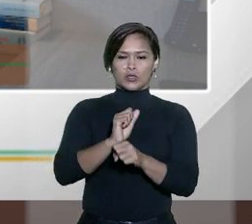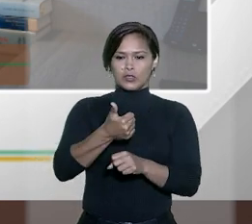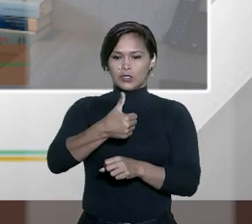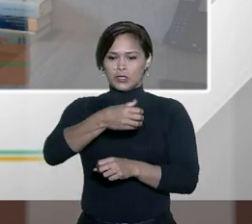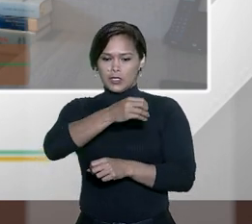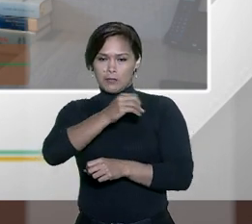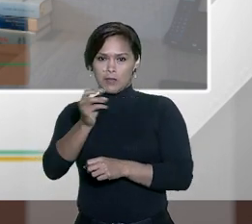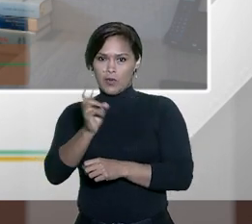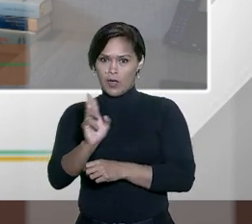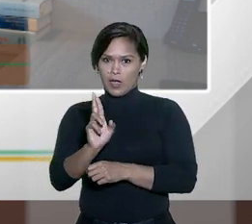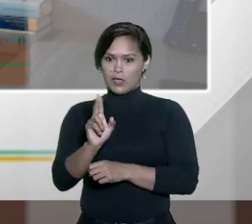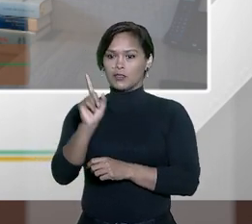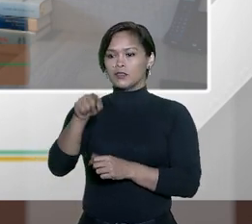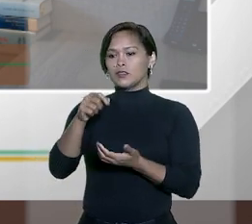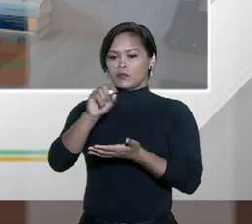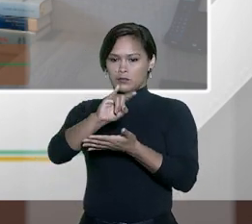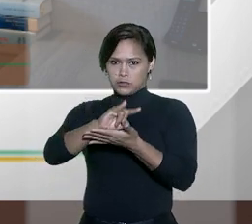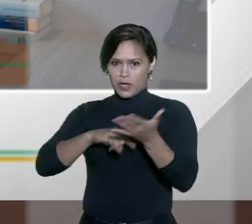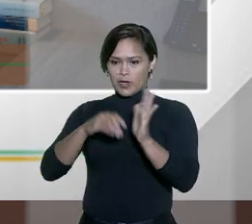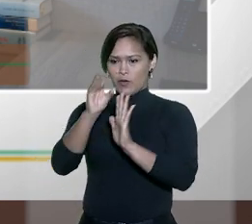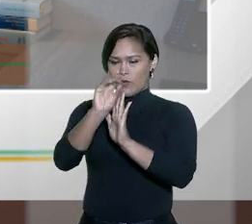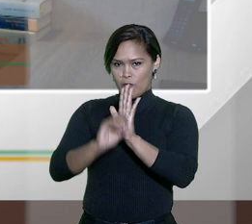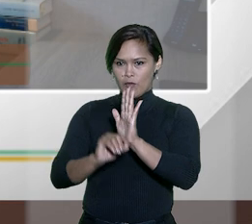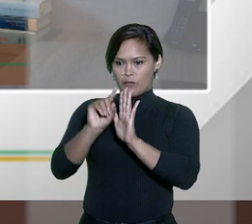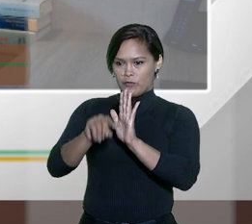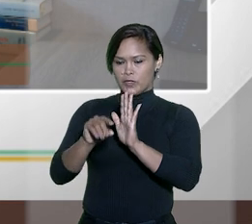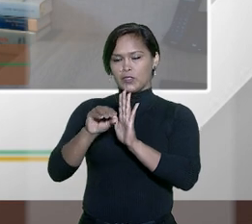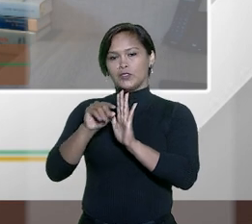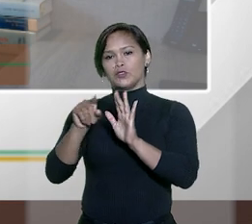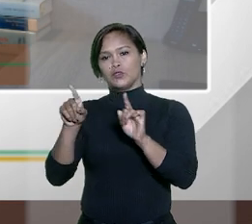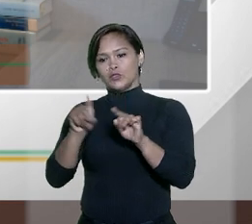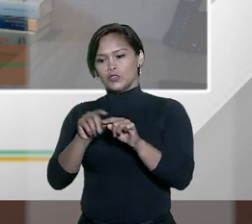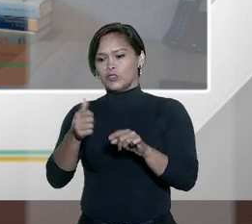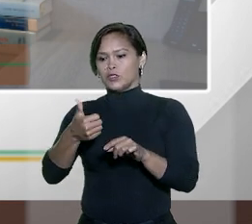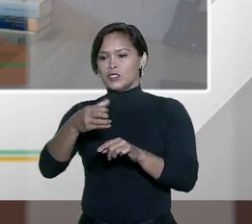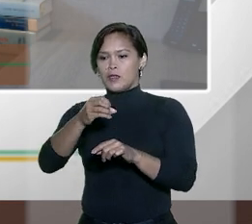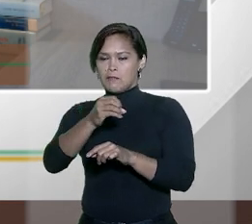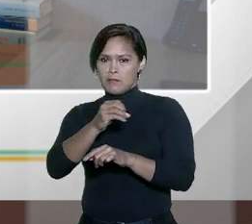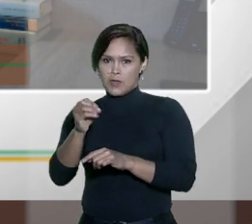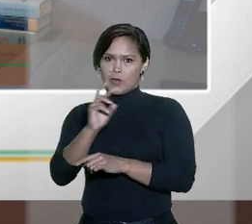100 mil reais, será expedido um ofício precatório de 100 mil